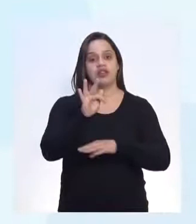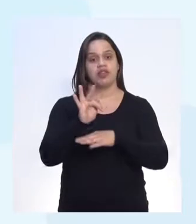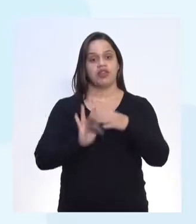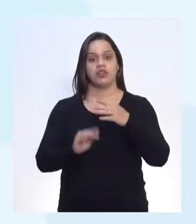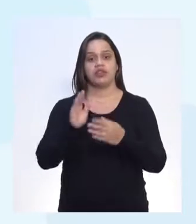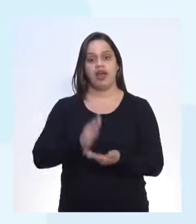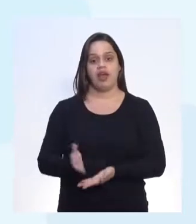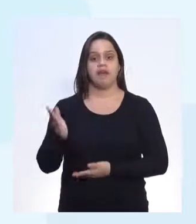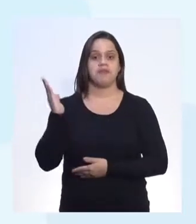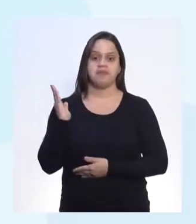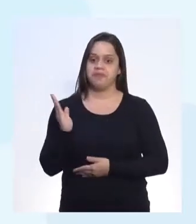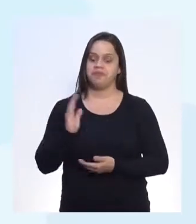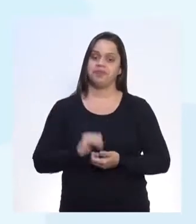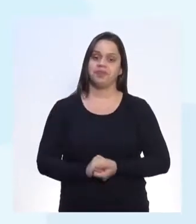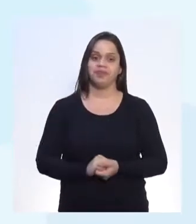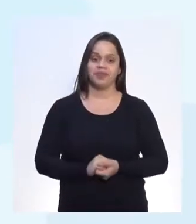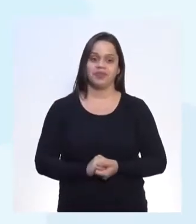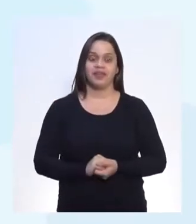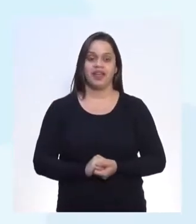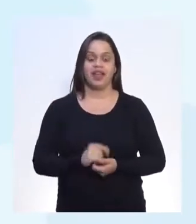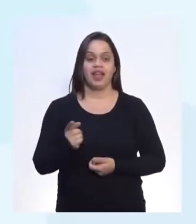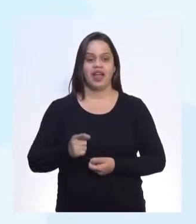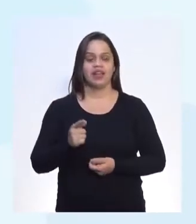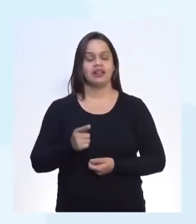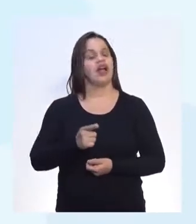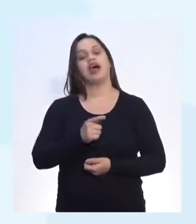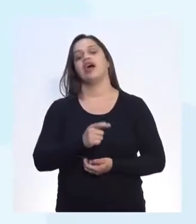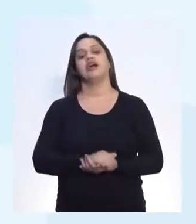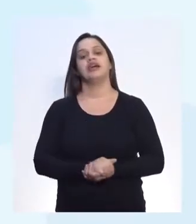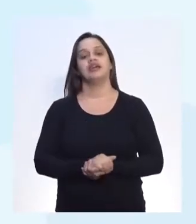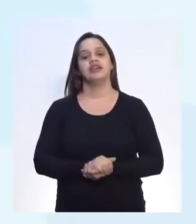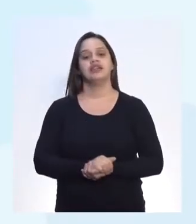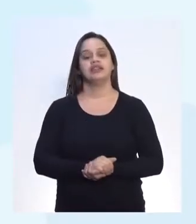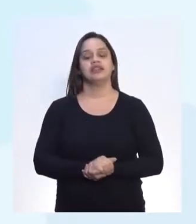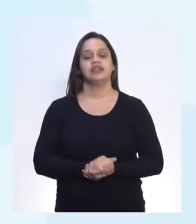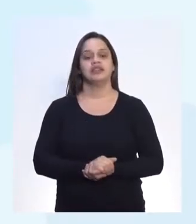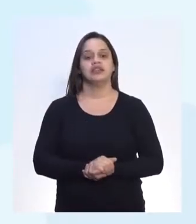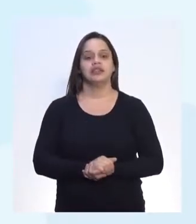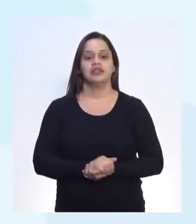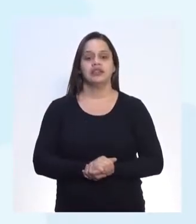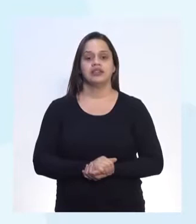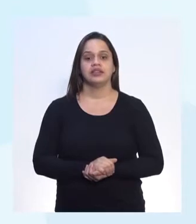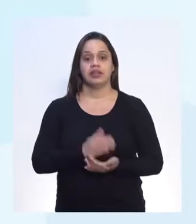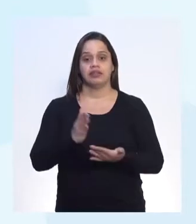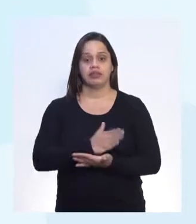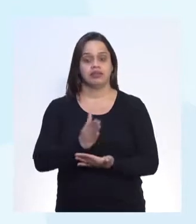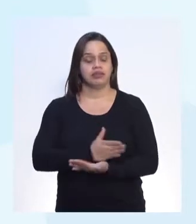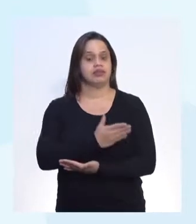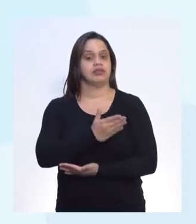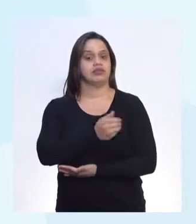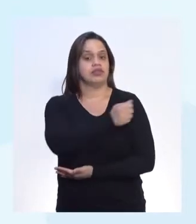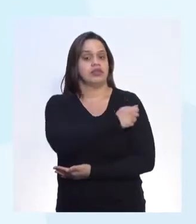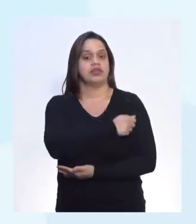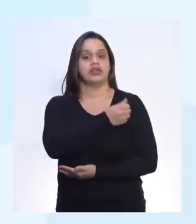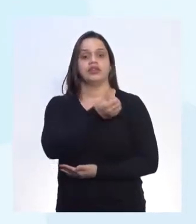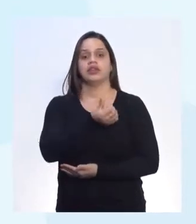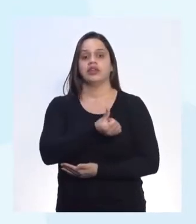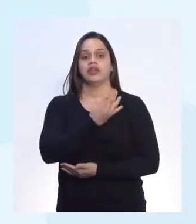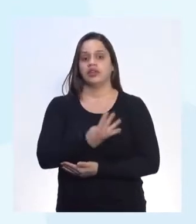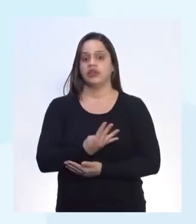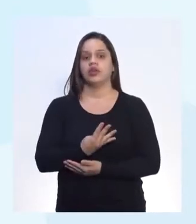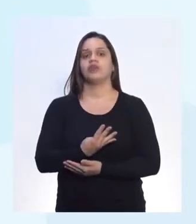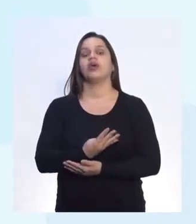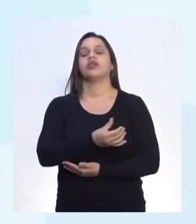aí na tela de vocês, ela está lá na página 64 do caderno do aluno 6º ano, volume 3, parte